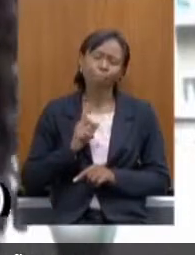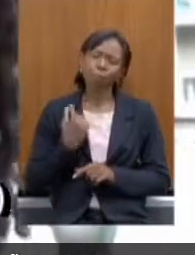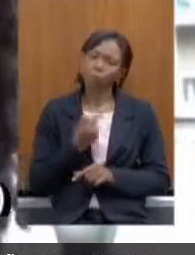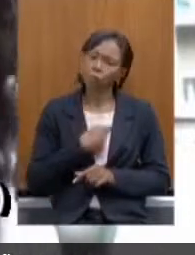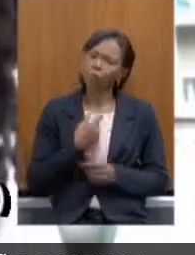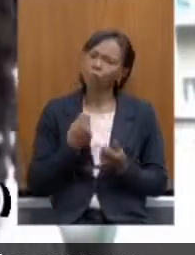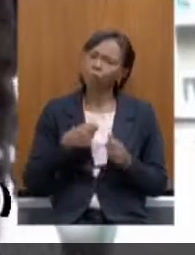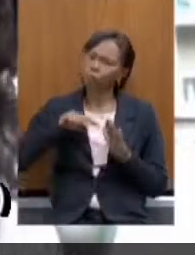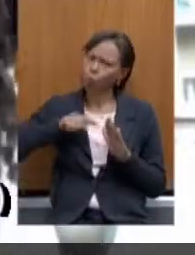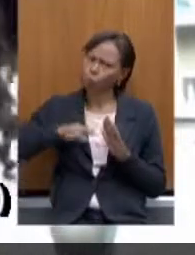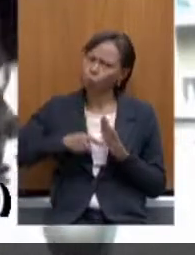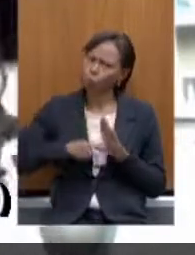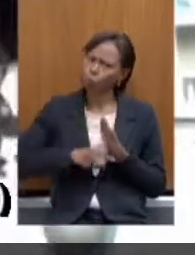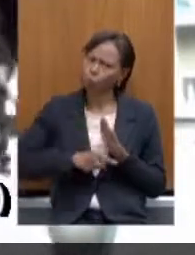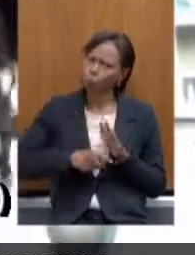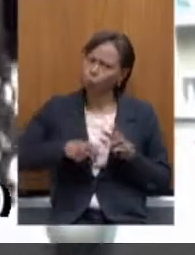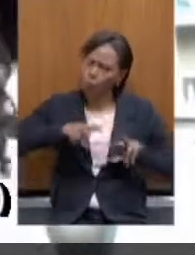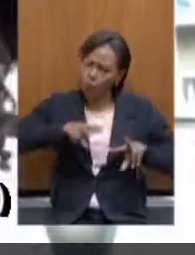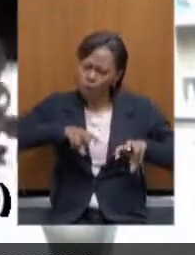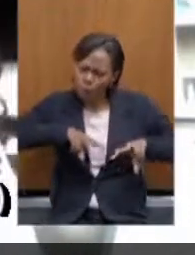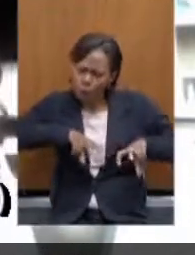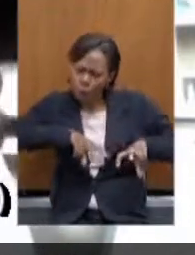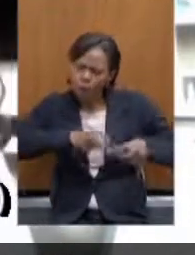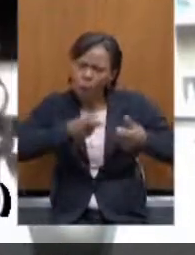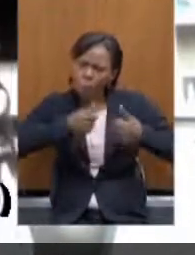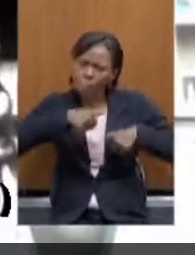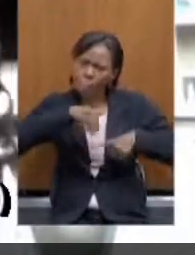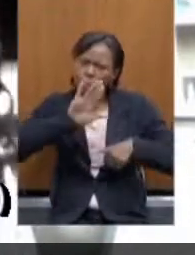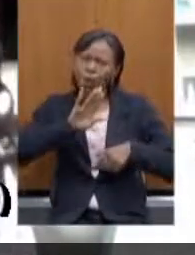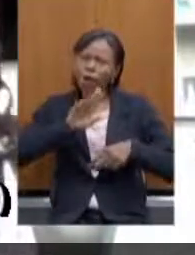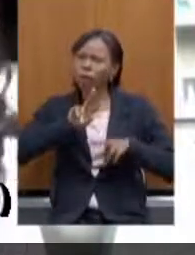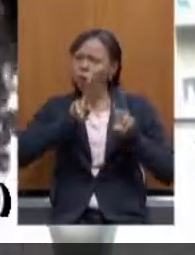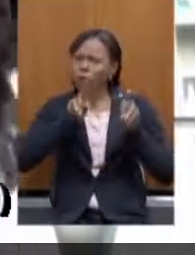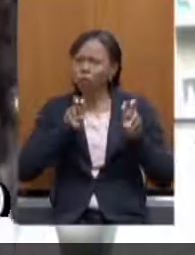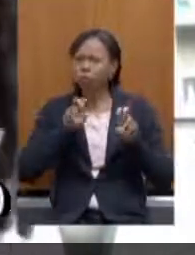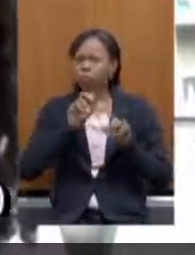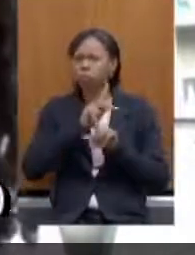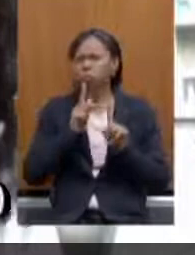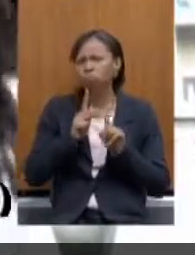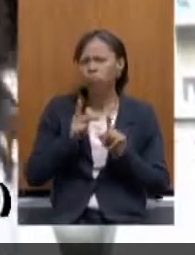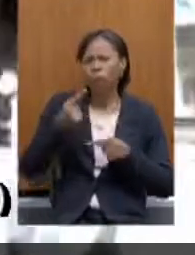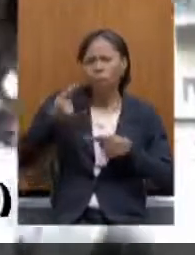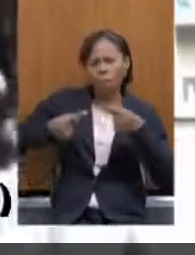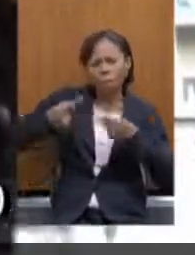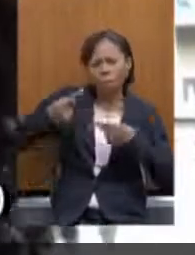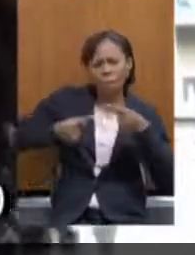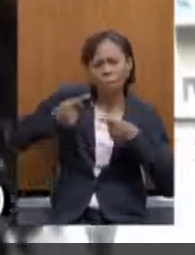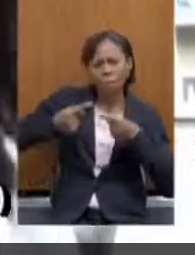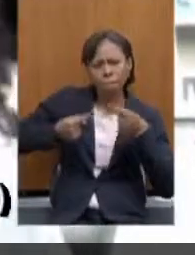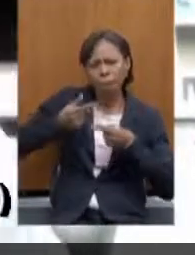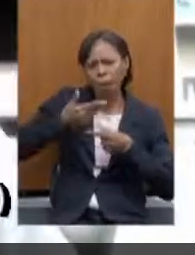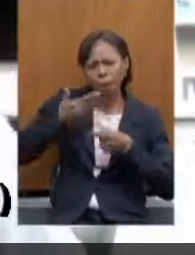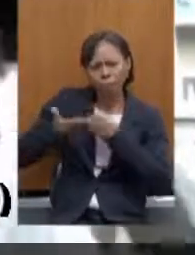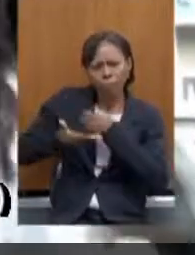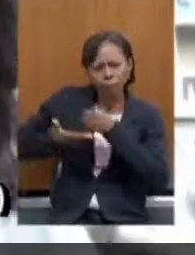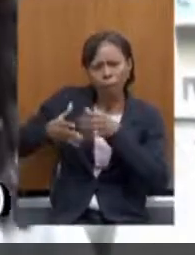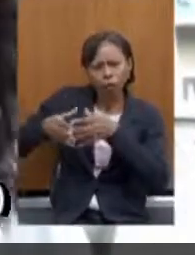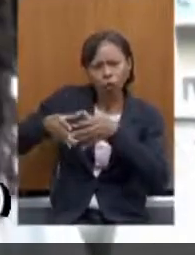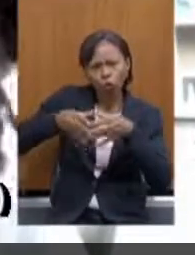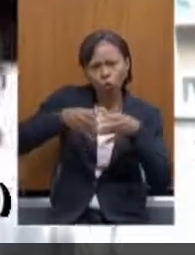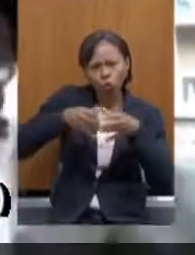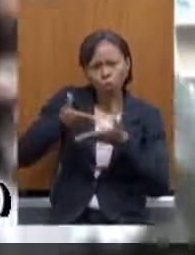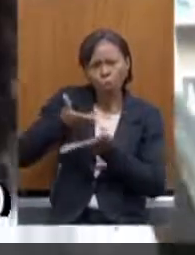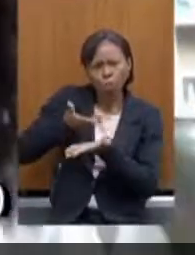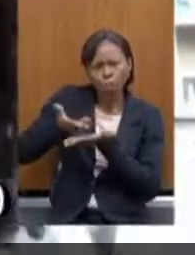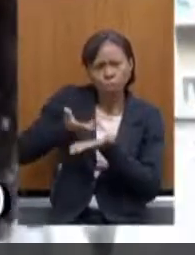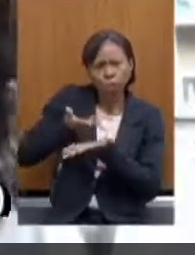dar mais durante tempo no servidor posição debate qualificado na sua base nesse debate